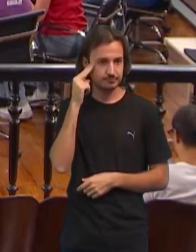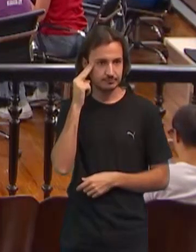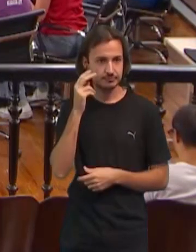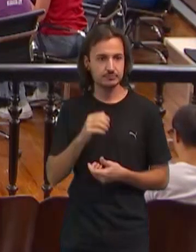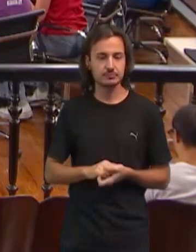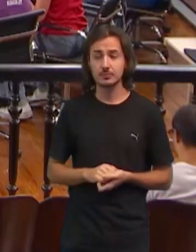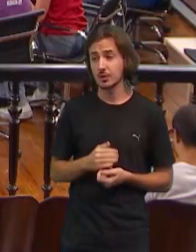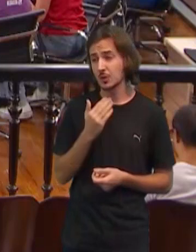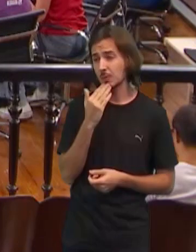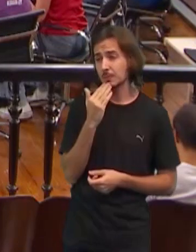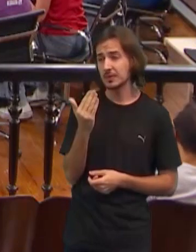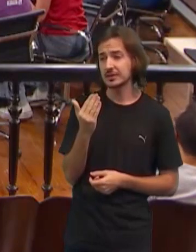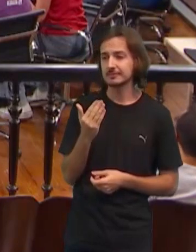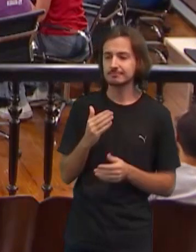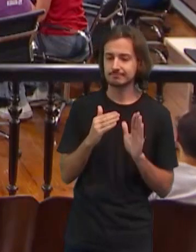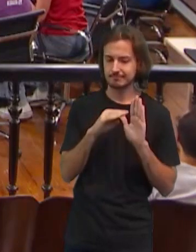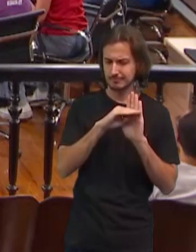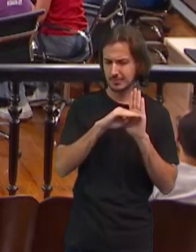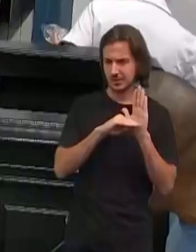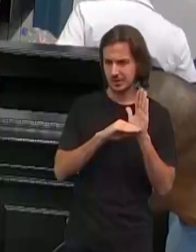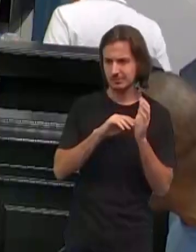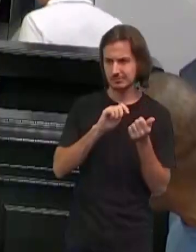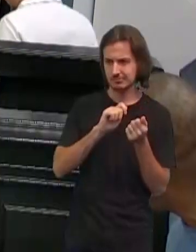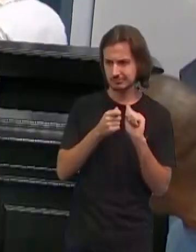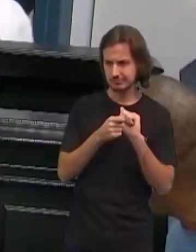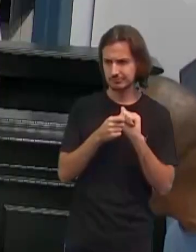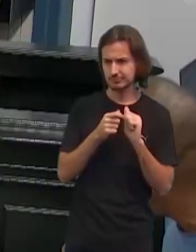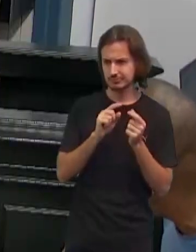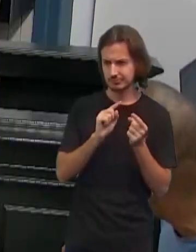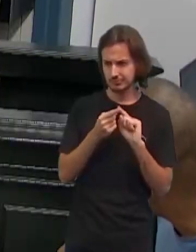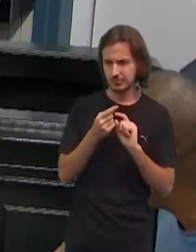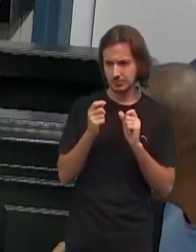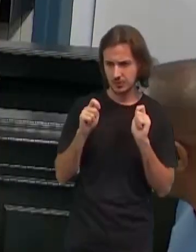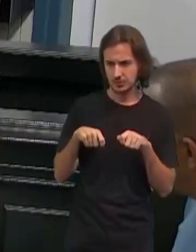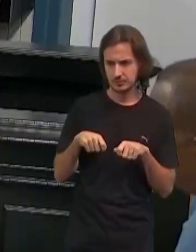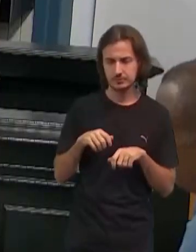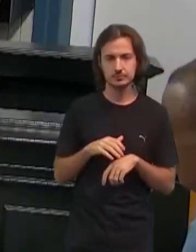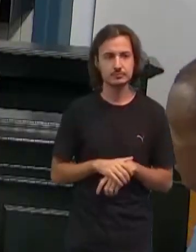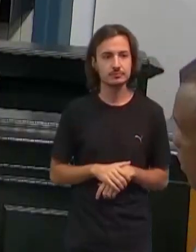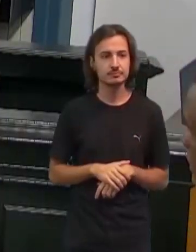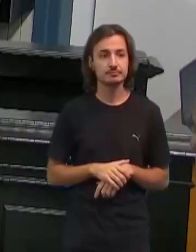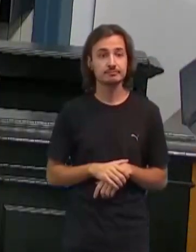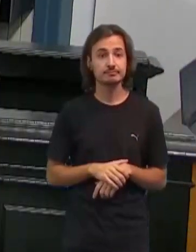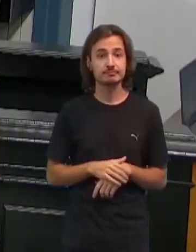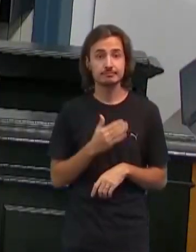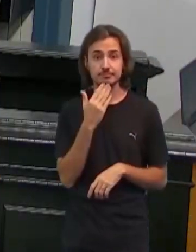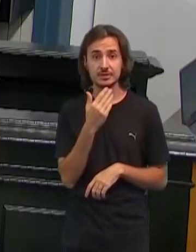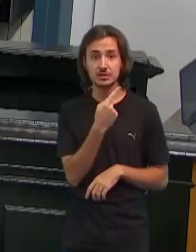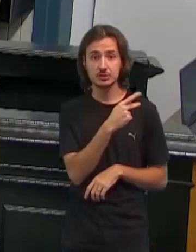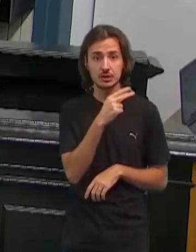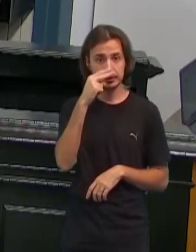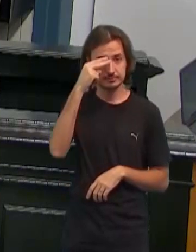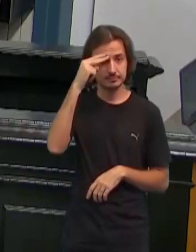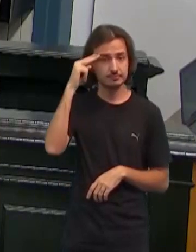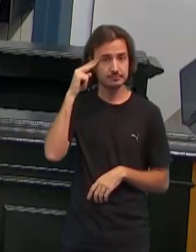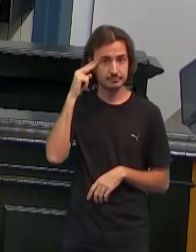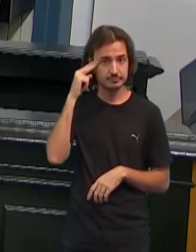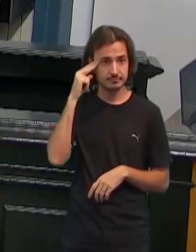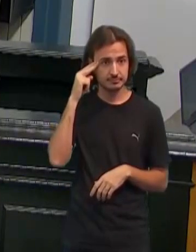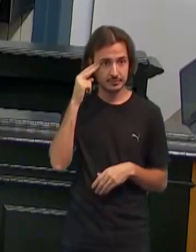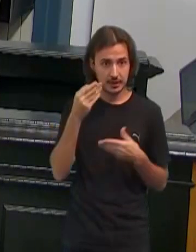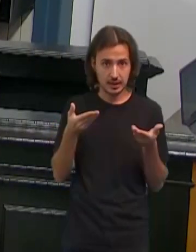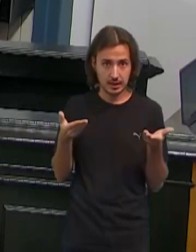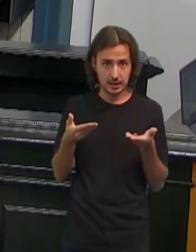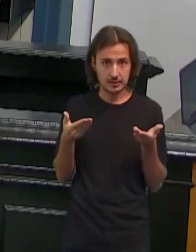inversão de pauta para que a primeira mensagem executiva. A manifestação do vereador Newton Militão está sendo feita